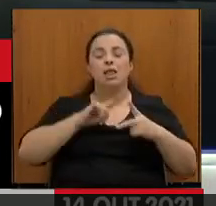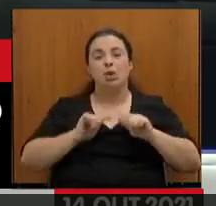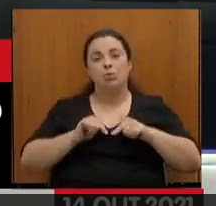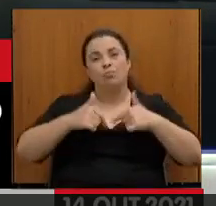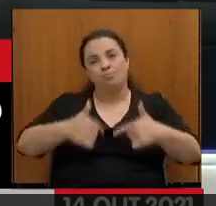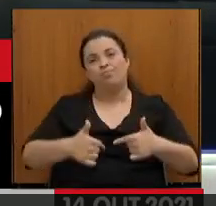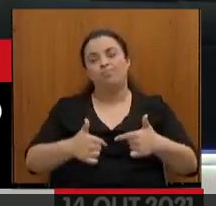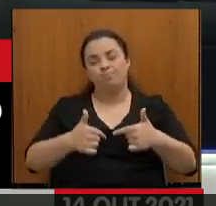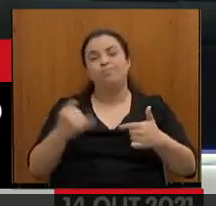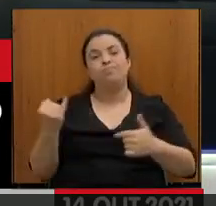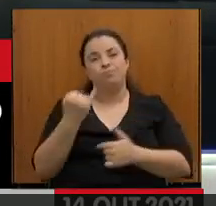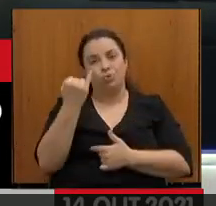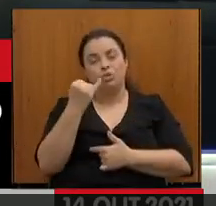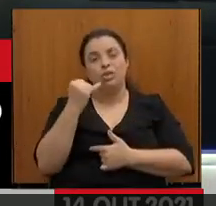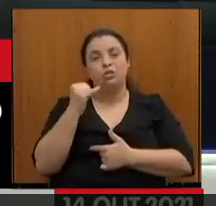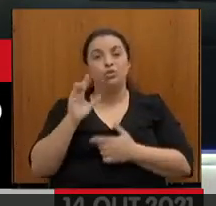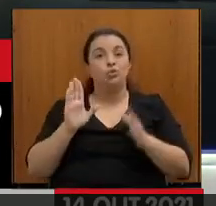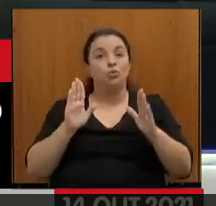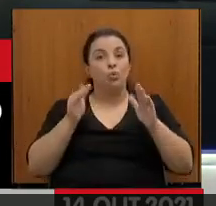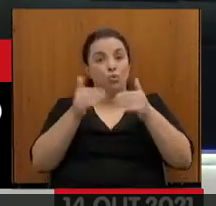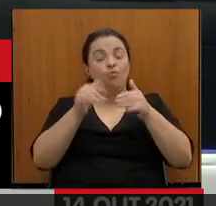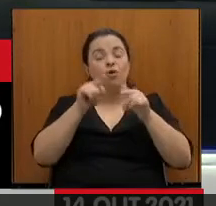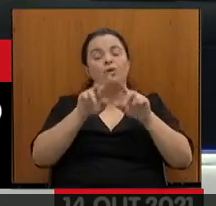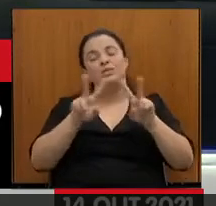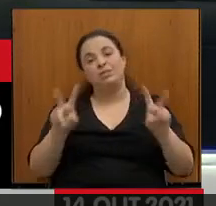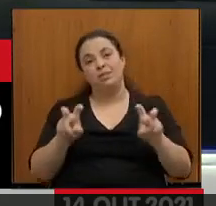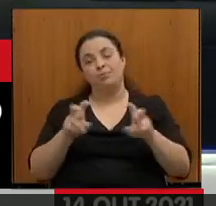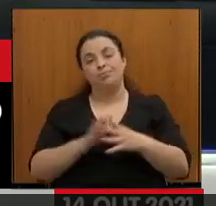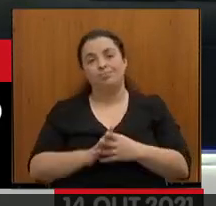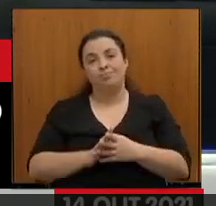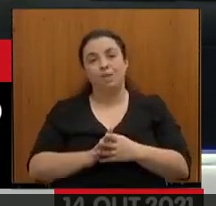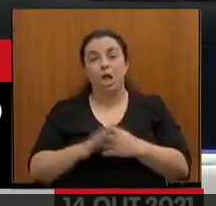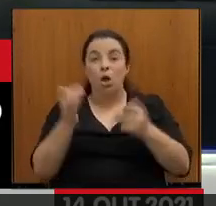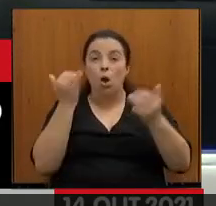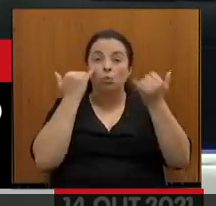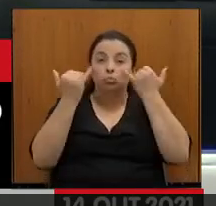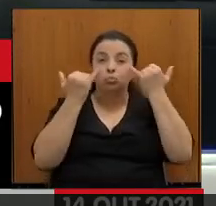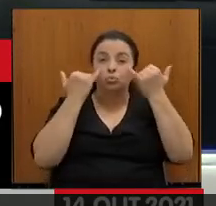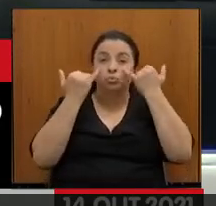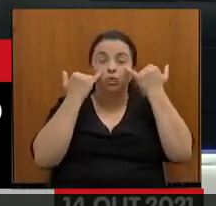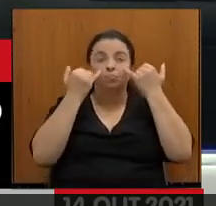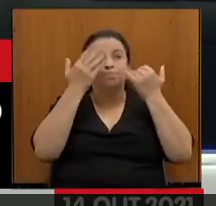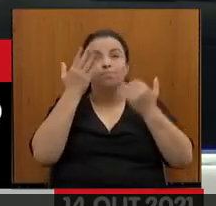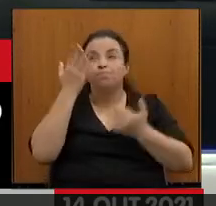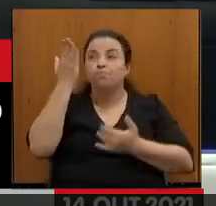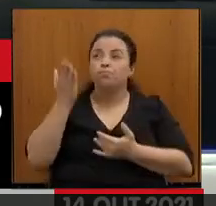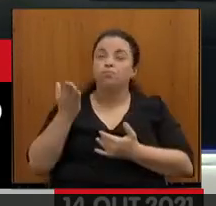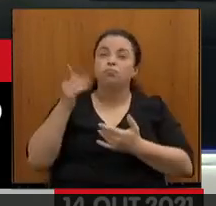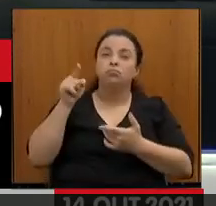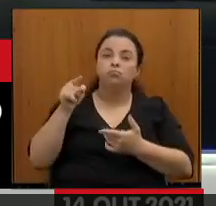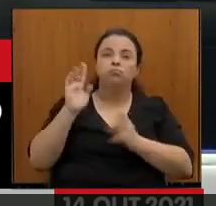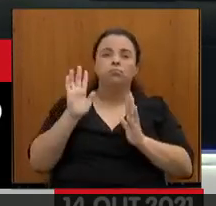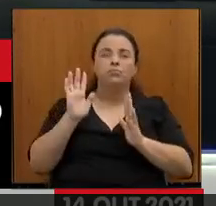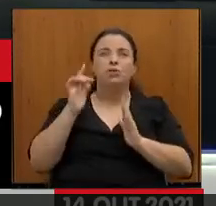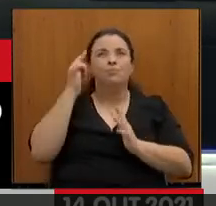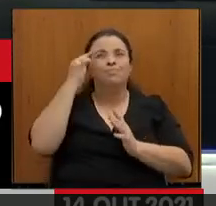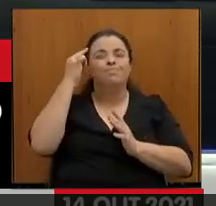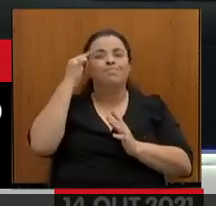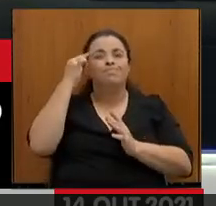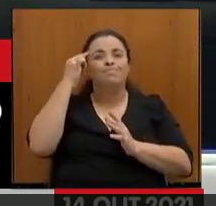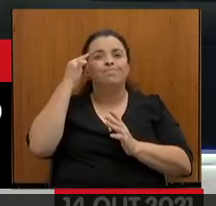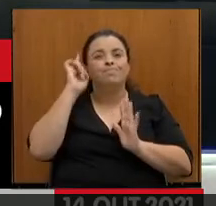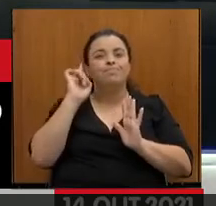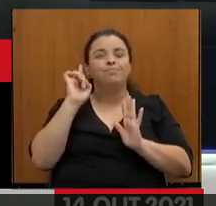neste tema. Ao vermos aqui os números apresentados, me vem à cabeça, mais do que